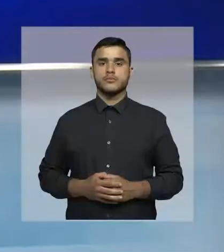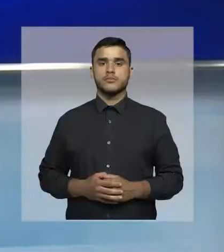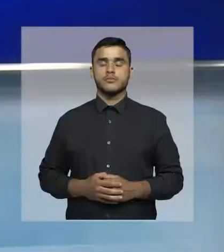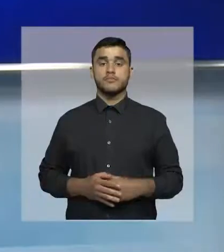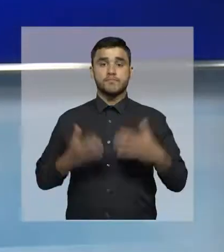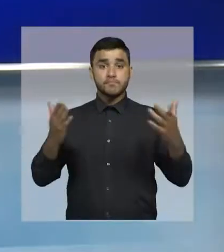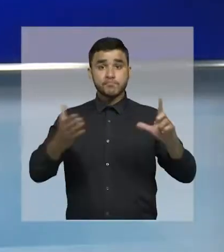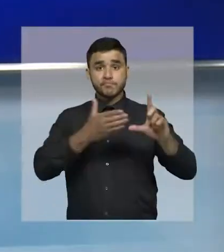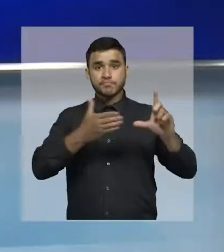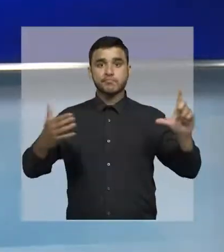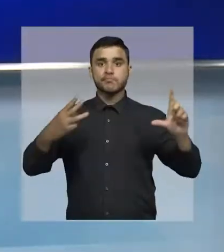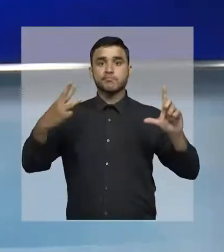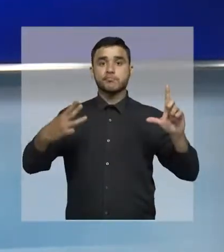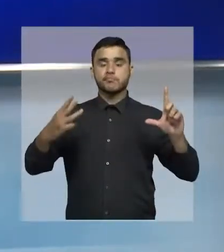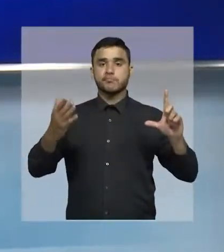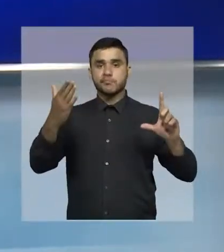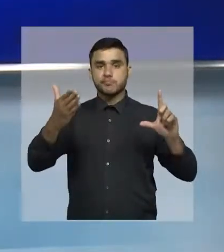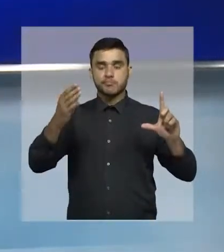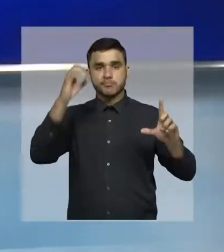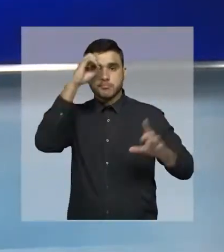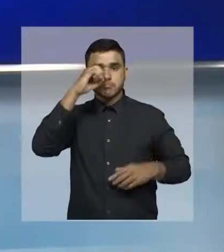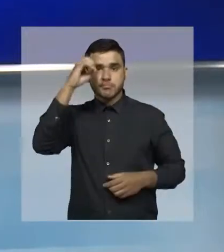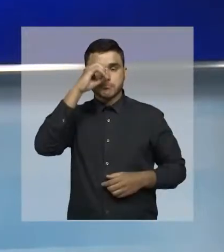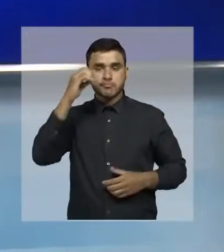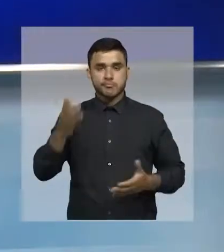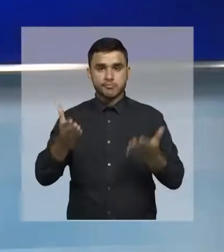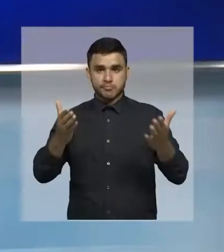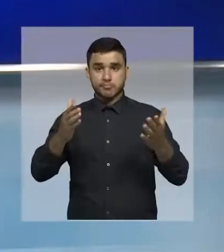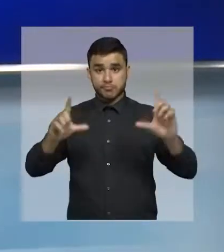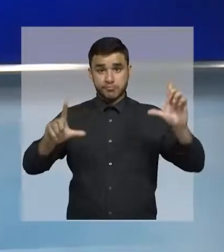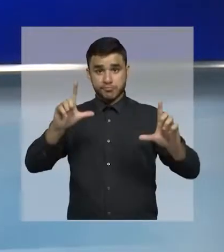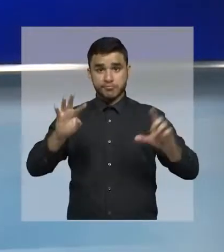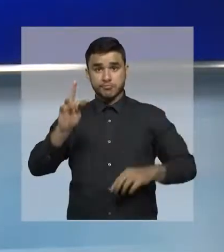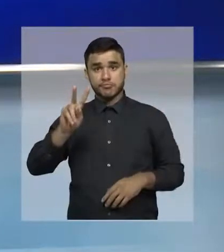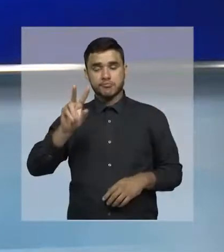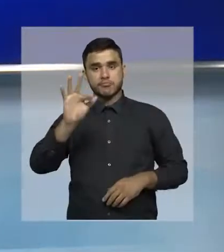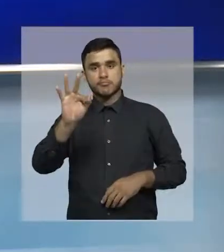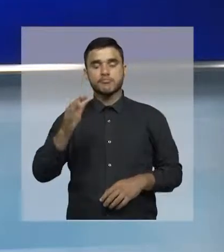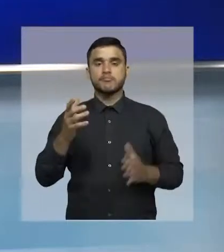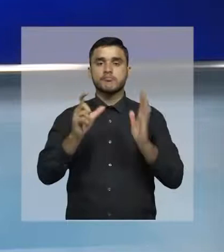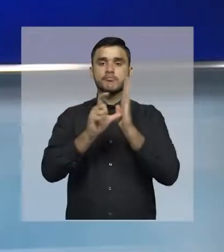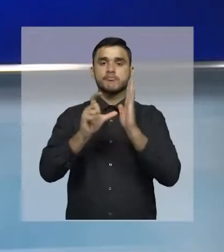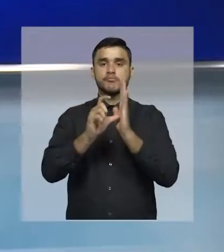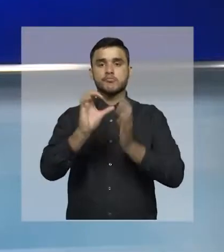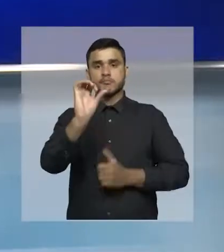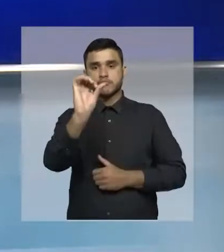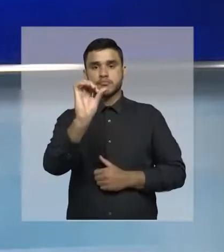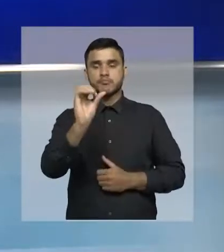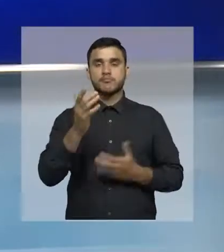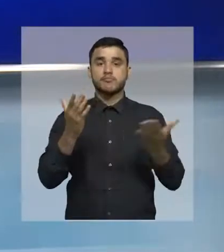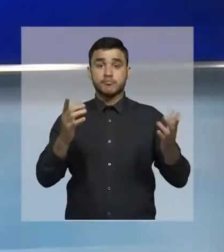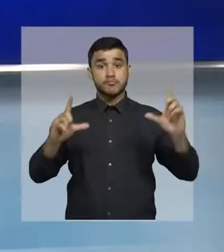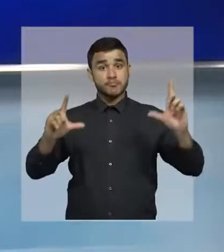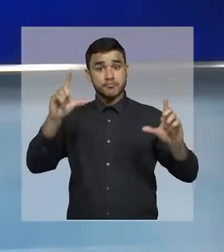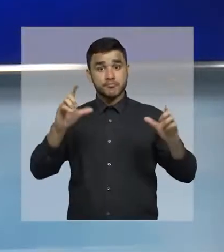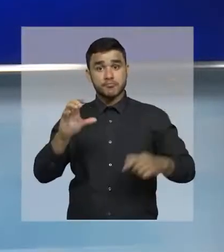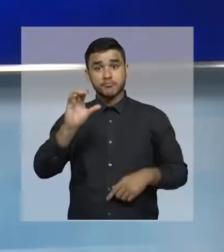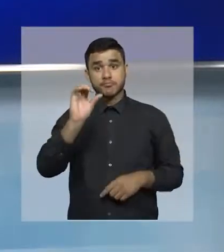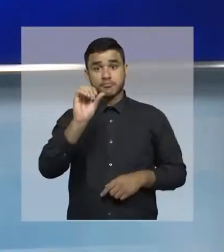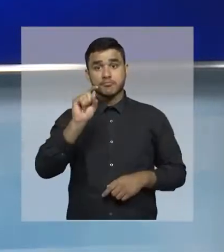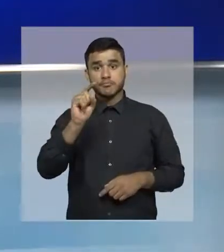De volta com o terceiro e último bloco do programa Observatório pela TV Fortaleza, canal 6 da Multiplay e 61.4